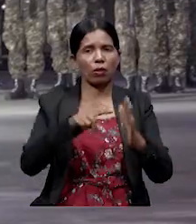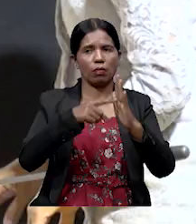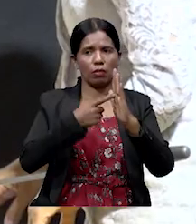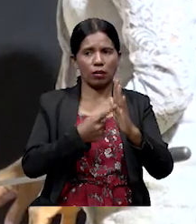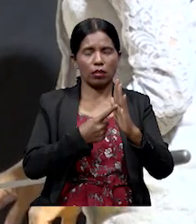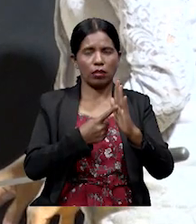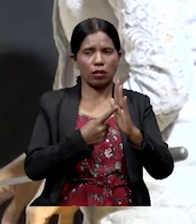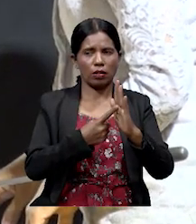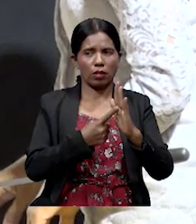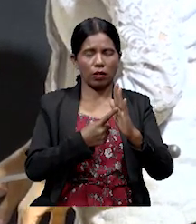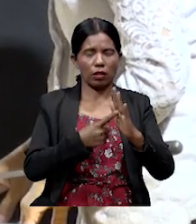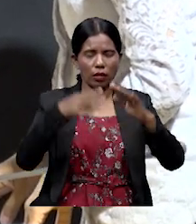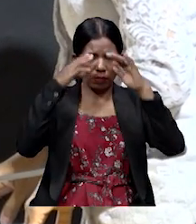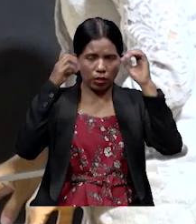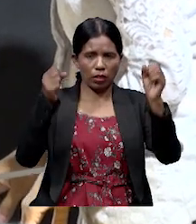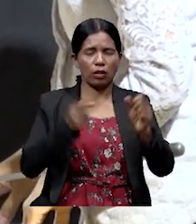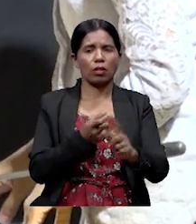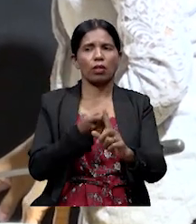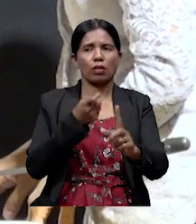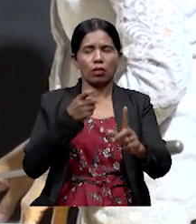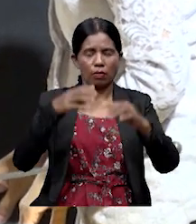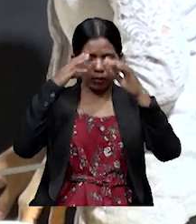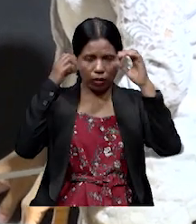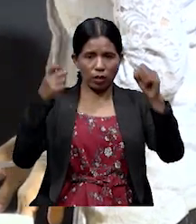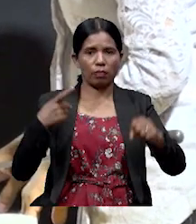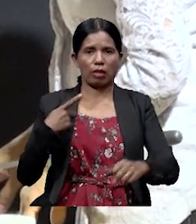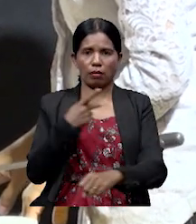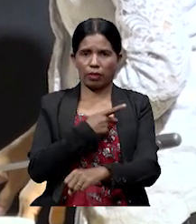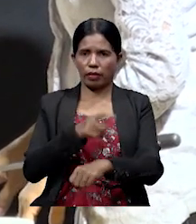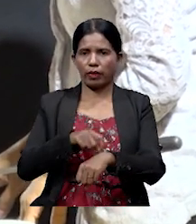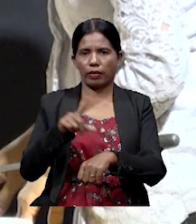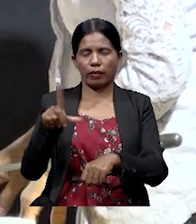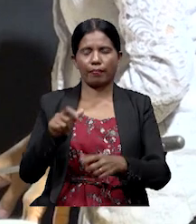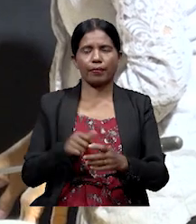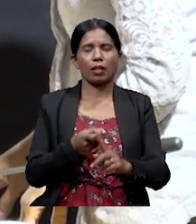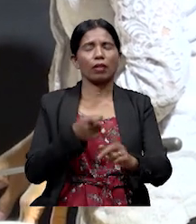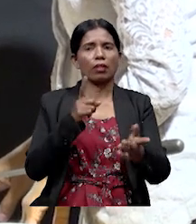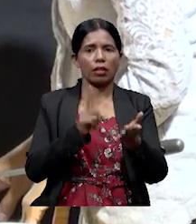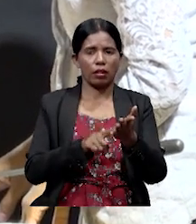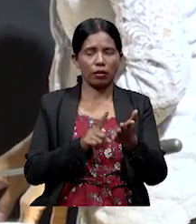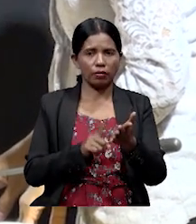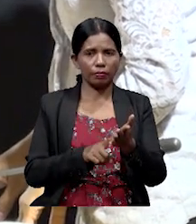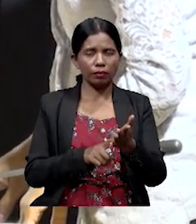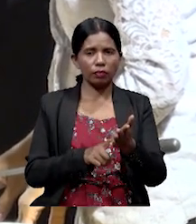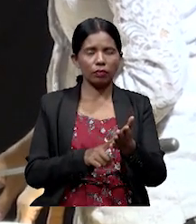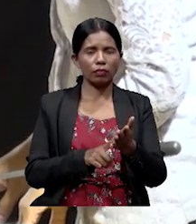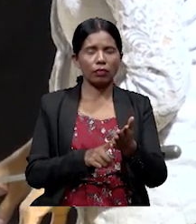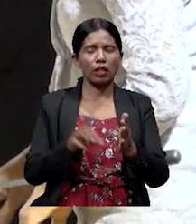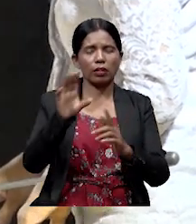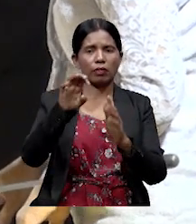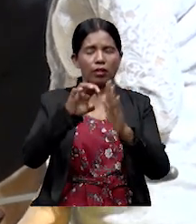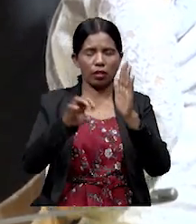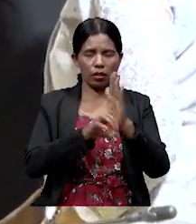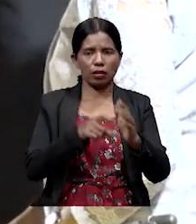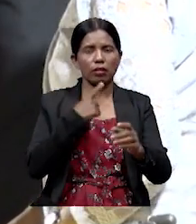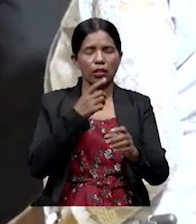sessão plenária nebe presidi direita husi Presidente Parlamento Nacional. Leu si discurso se festado promete, durante ni mandato